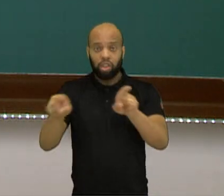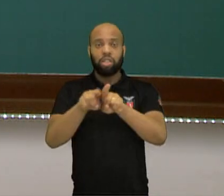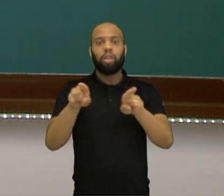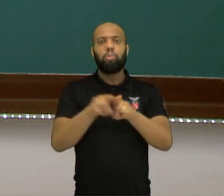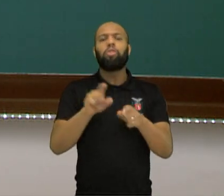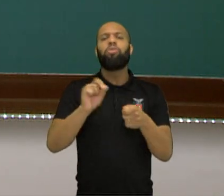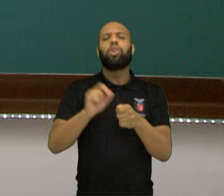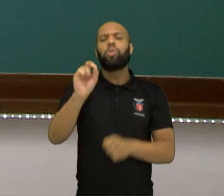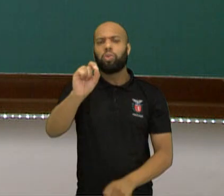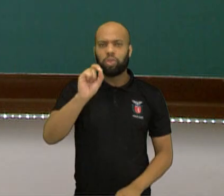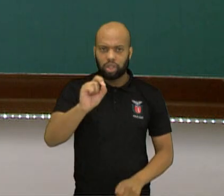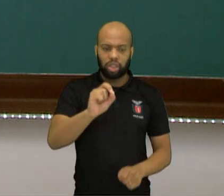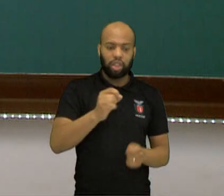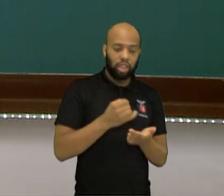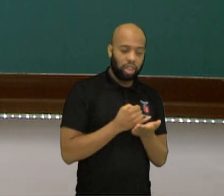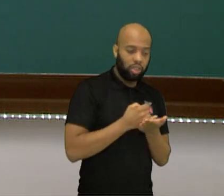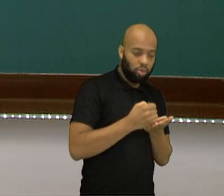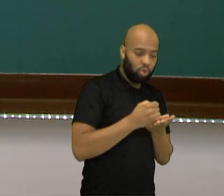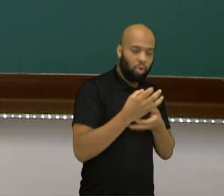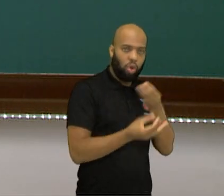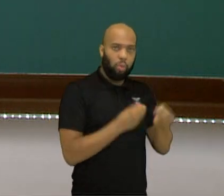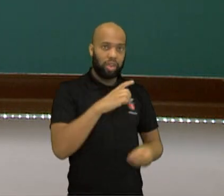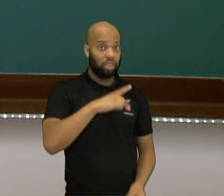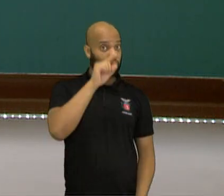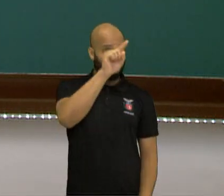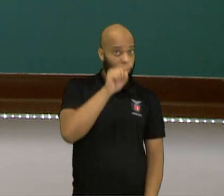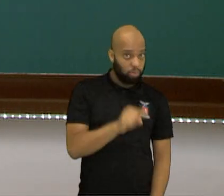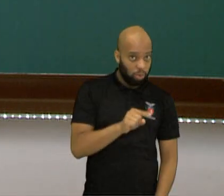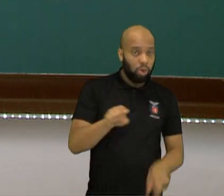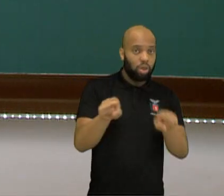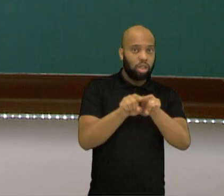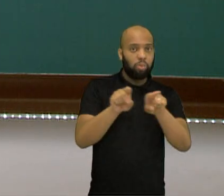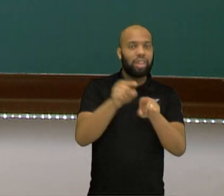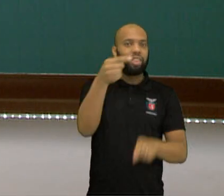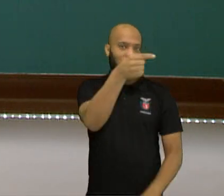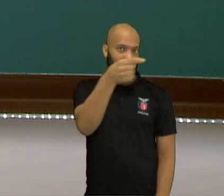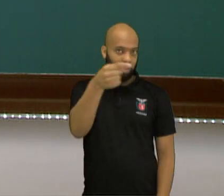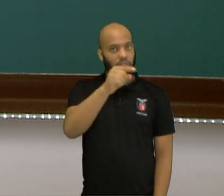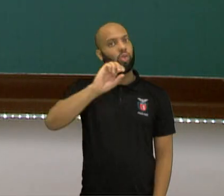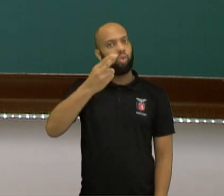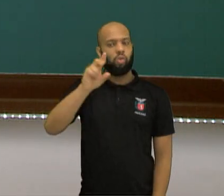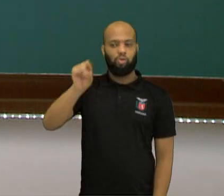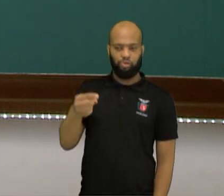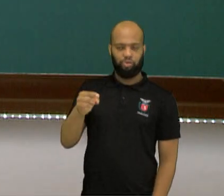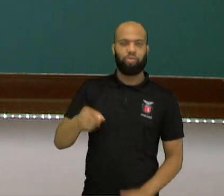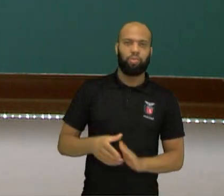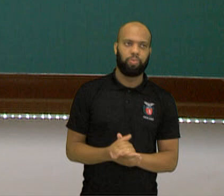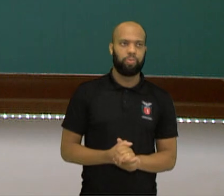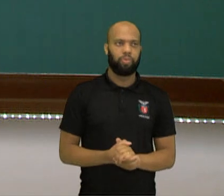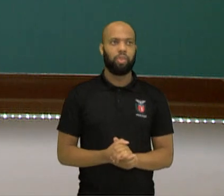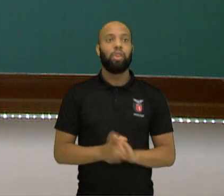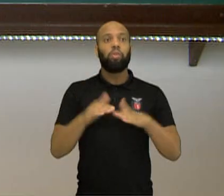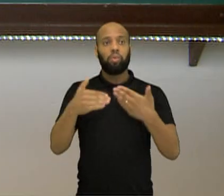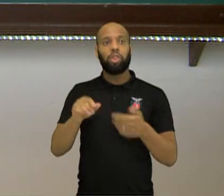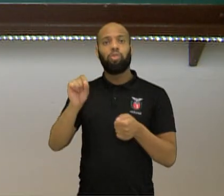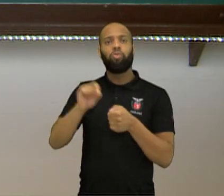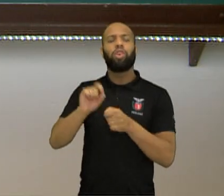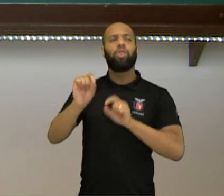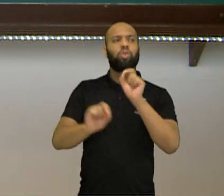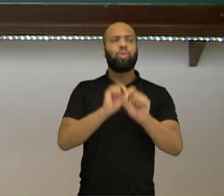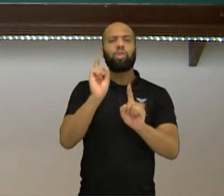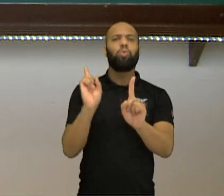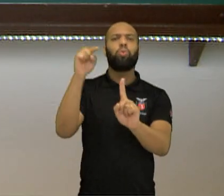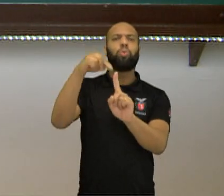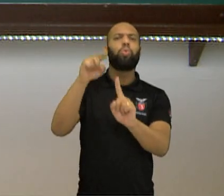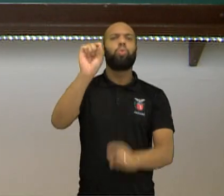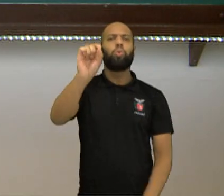tem? Ela é introduzida por 2 pontos, por travessão e vírgula. E ela vai exercer, então, que